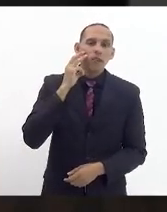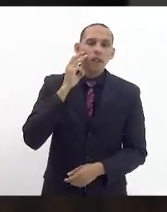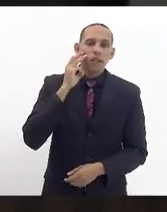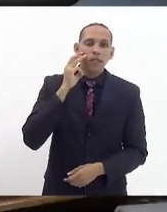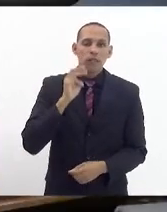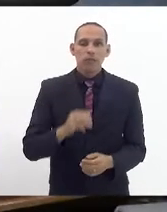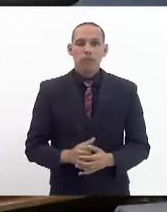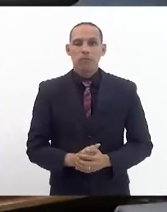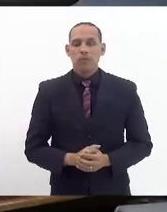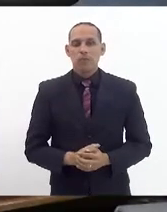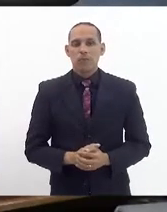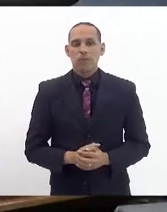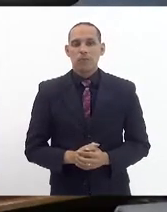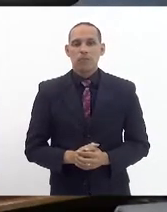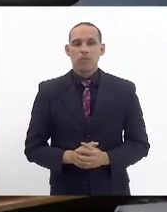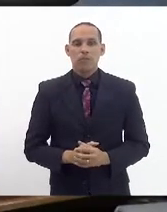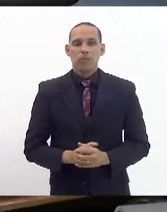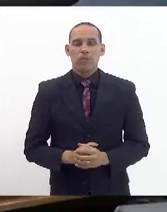Carneiro.